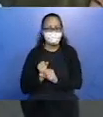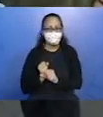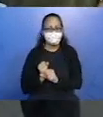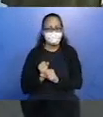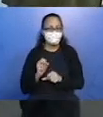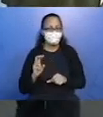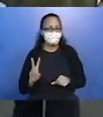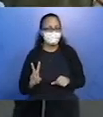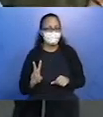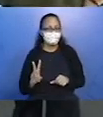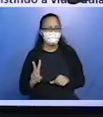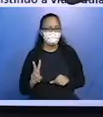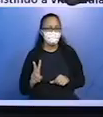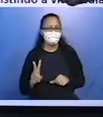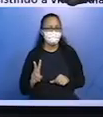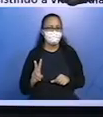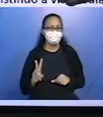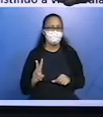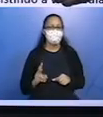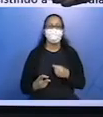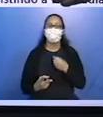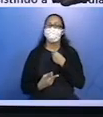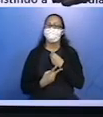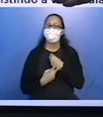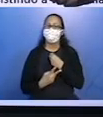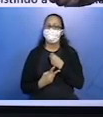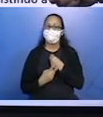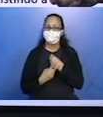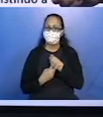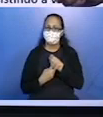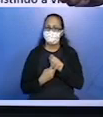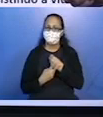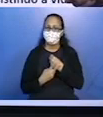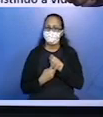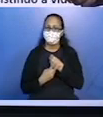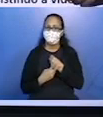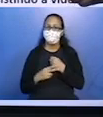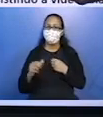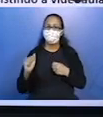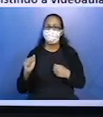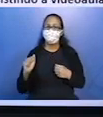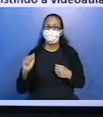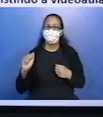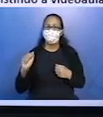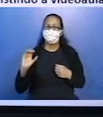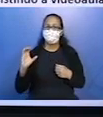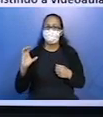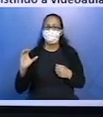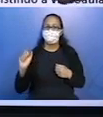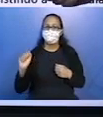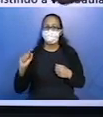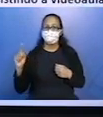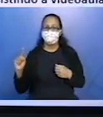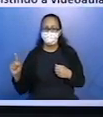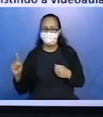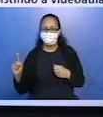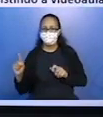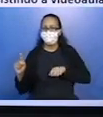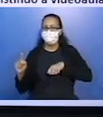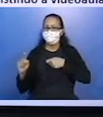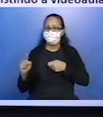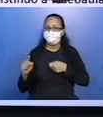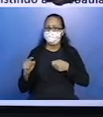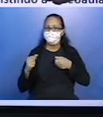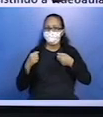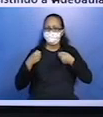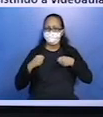vamos falar sobre a revisão de verbos de ação e de estado, porque houve algumas dúvidas aqui,